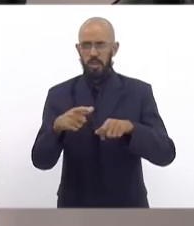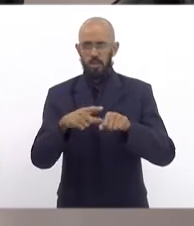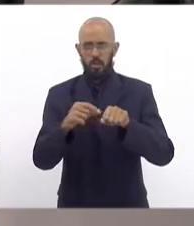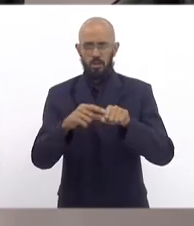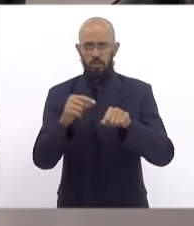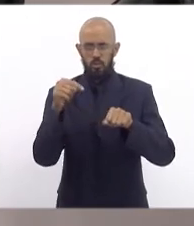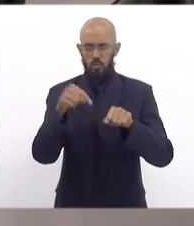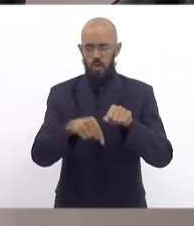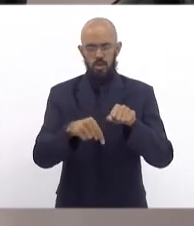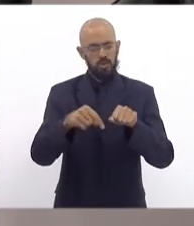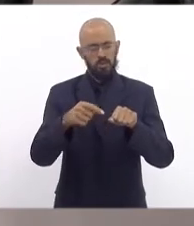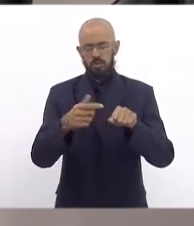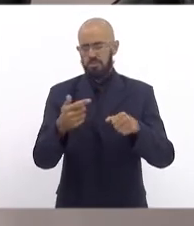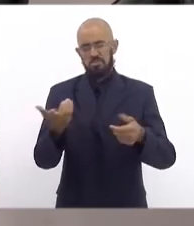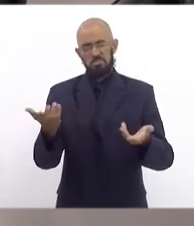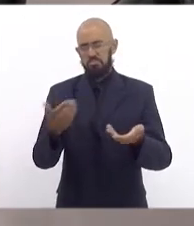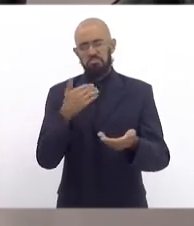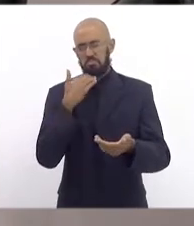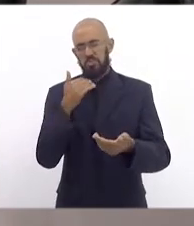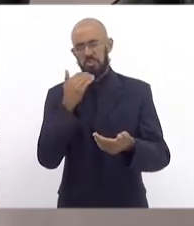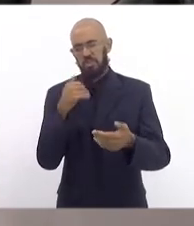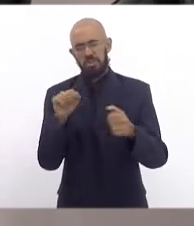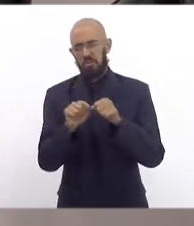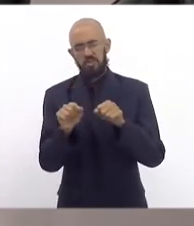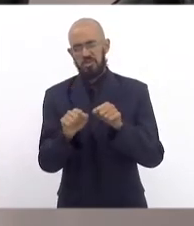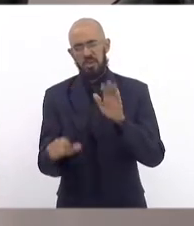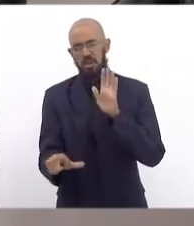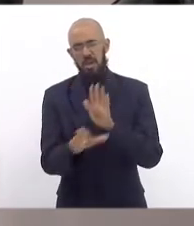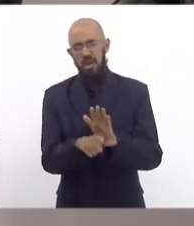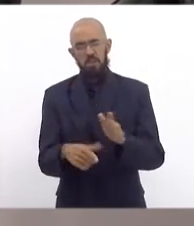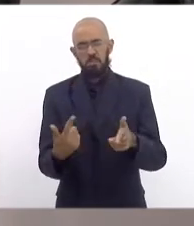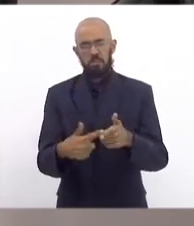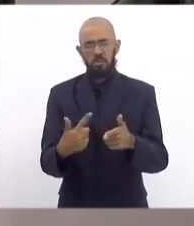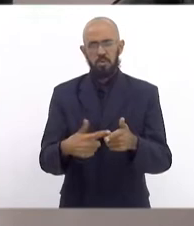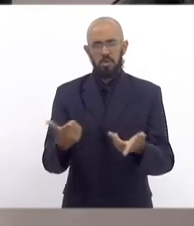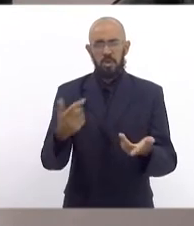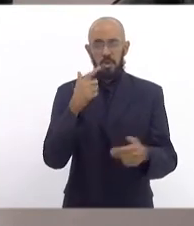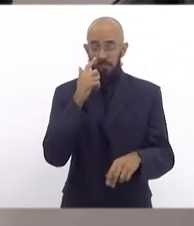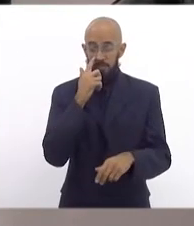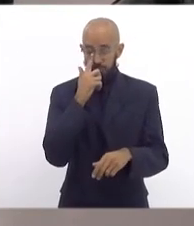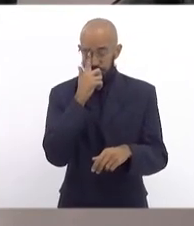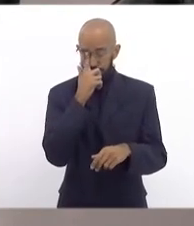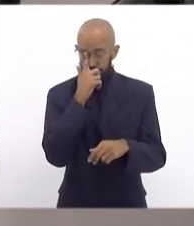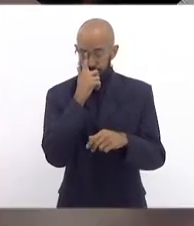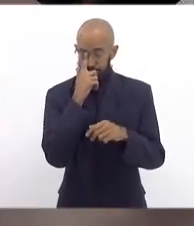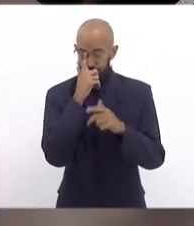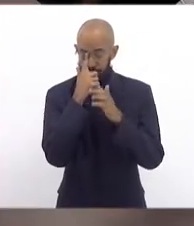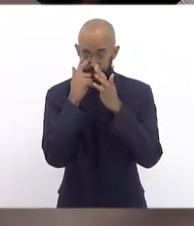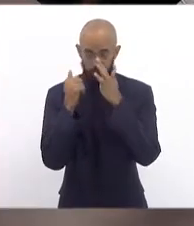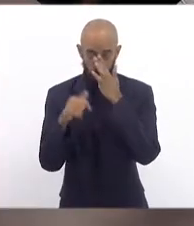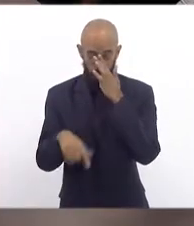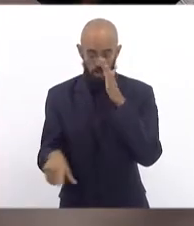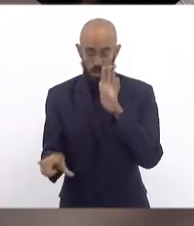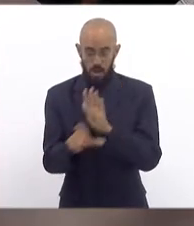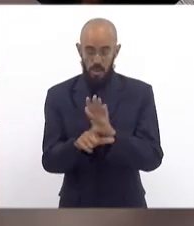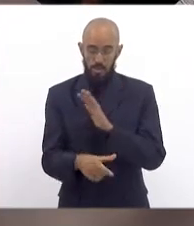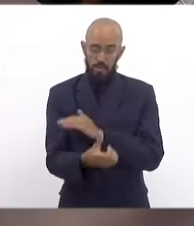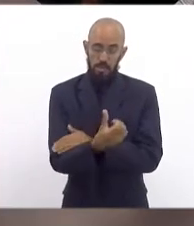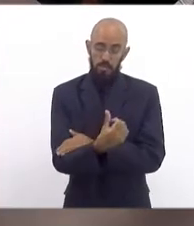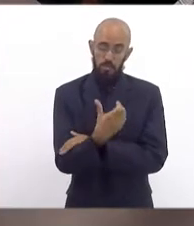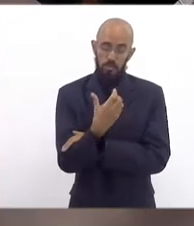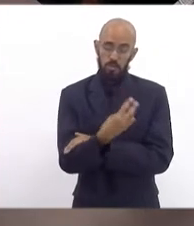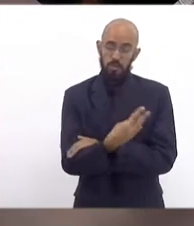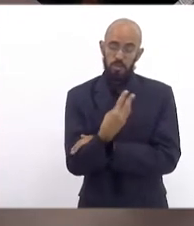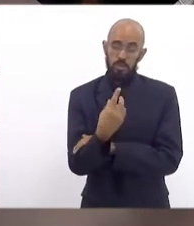não faria sentido porque de alguma forma a lei 6.331 devidamente